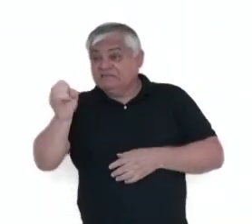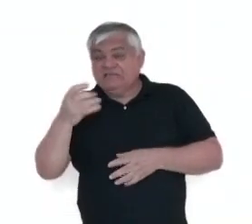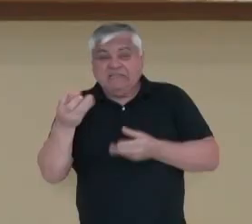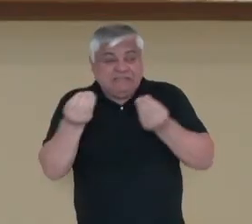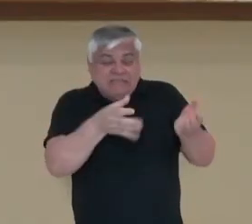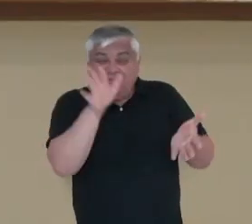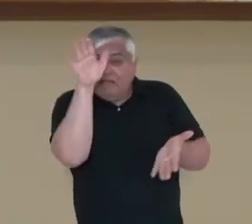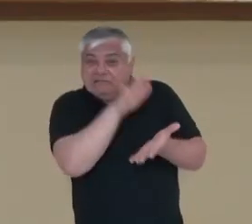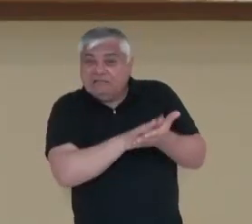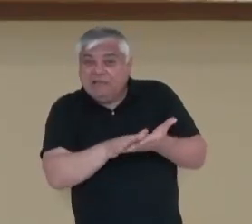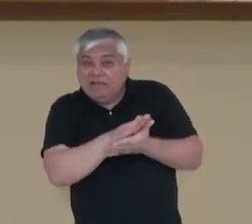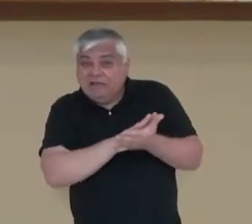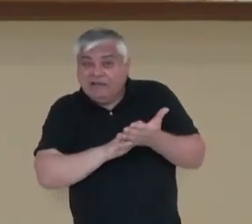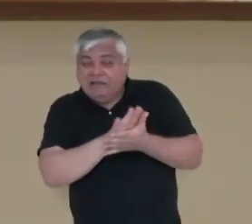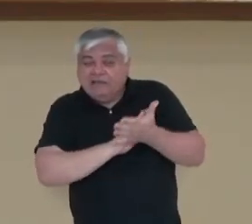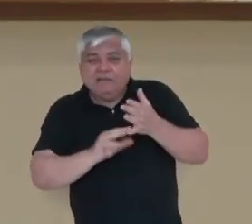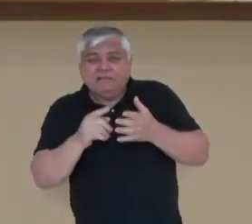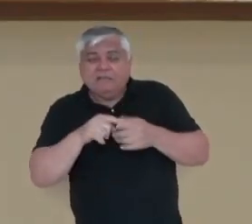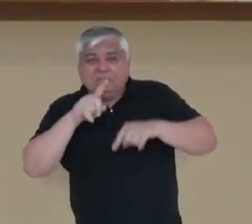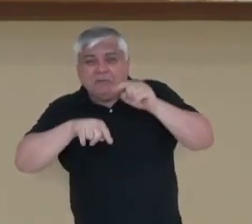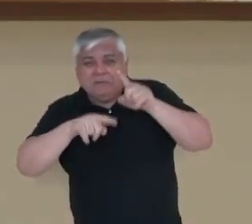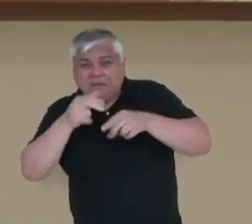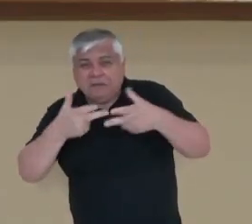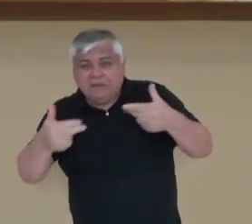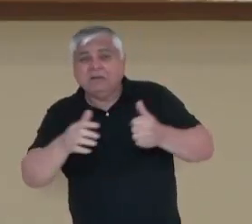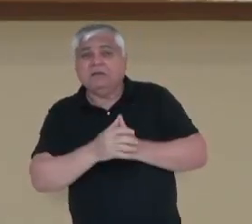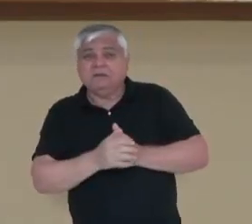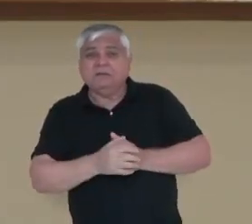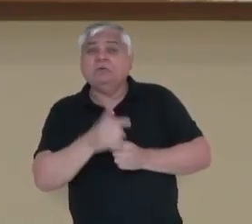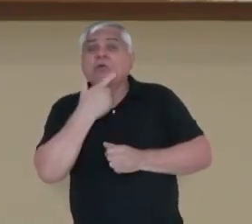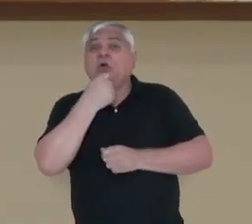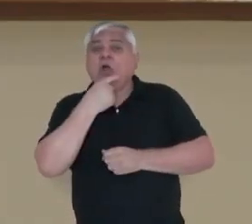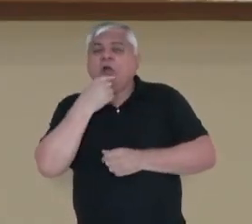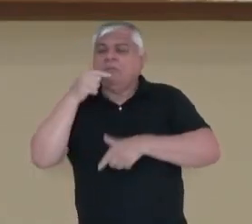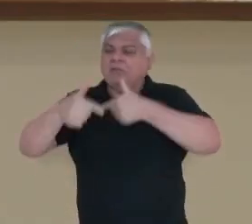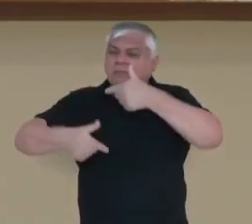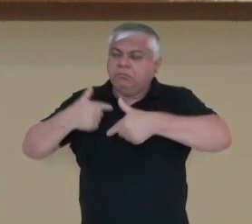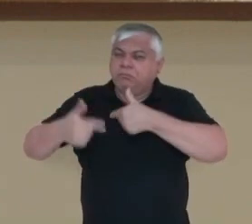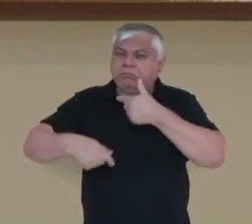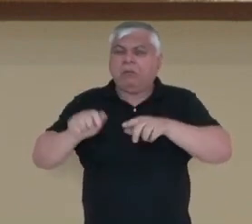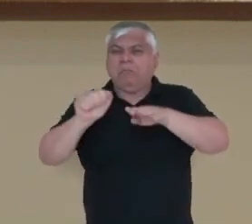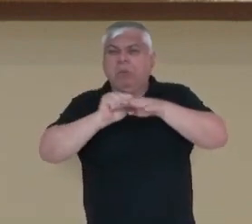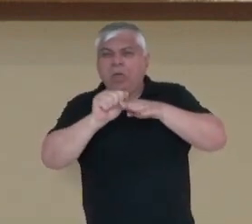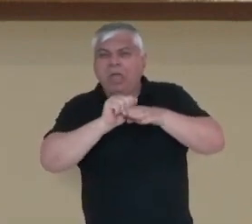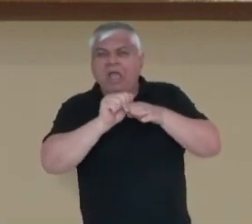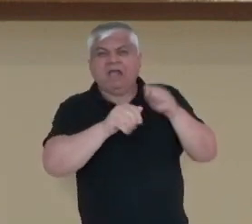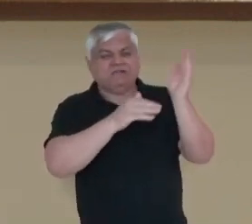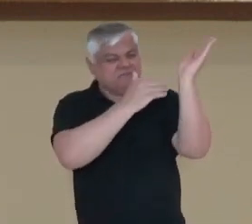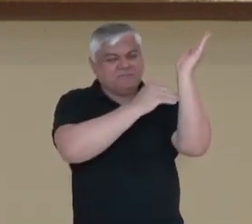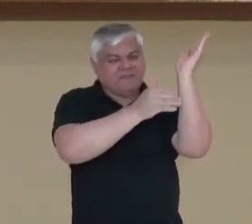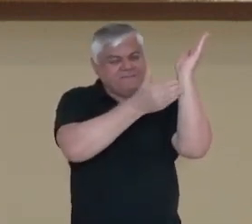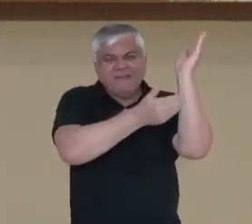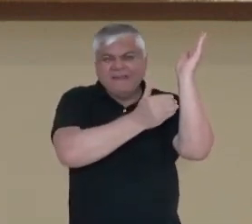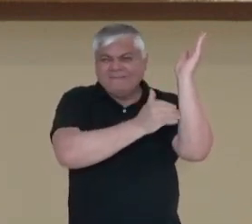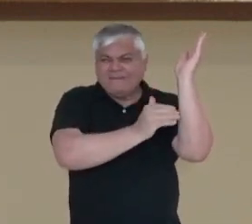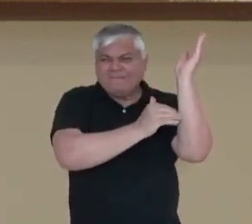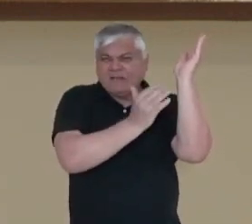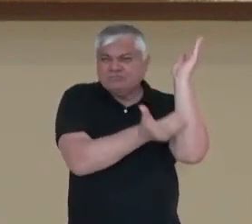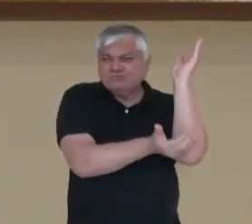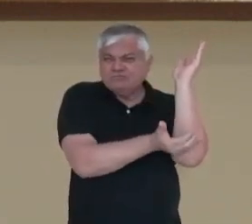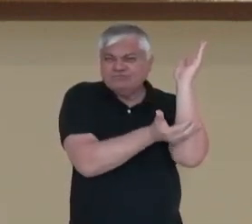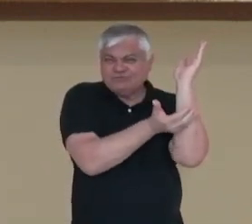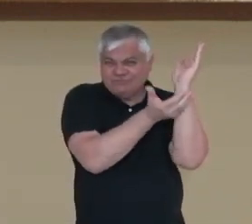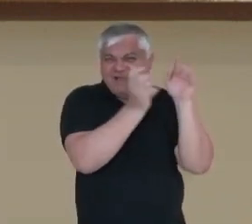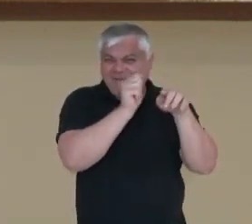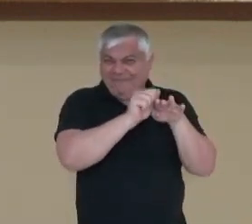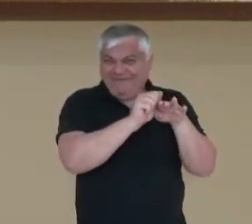homens que foram chamados ali para trabalharem na borracha, no marfim, ou na busca de outras riquezas, se